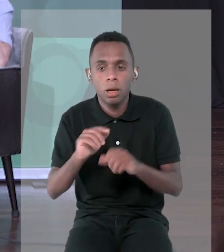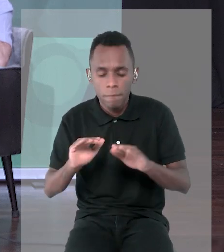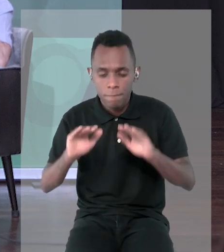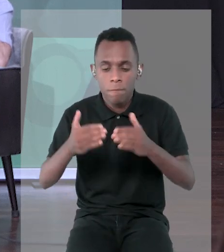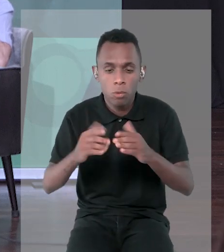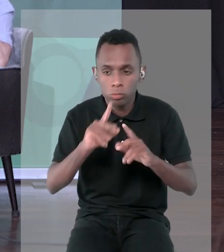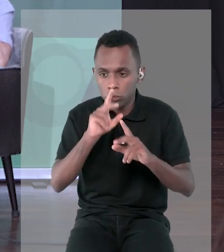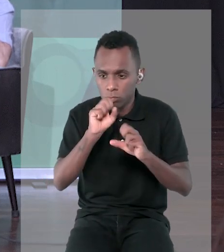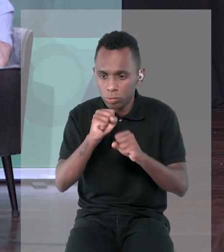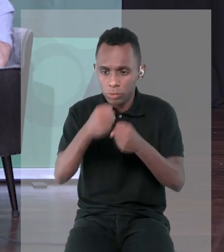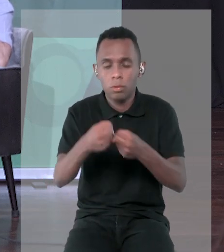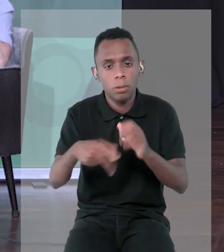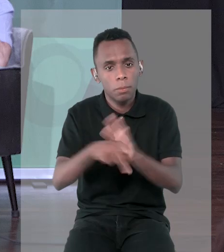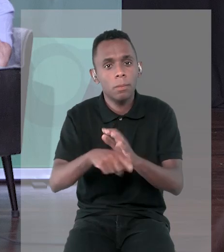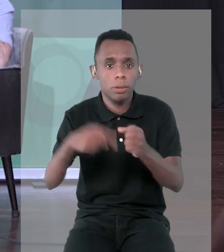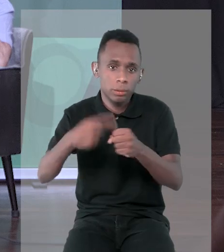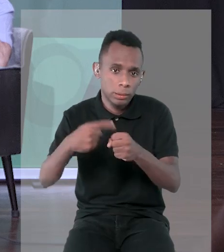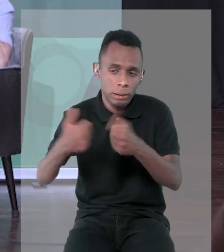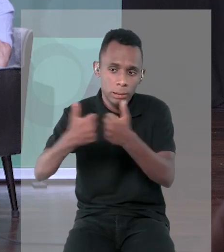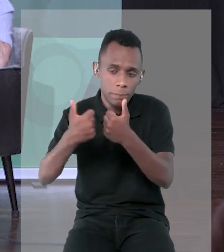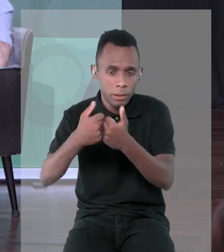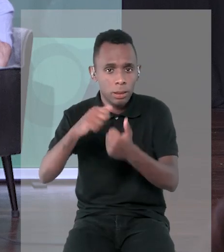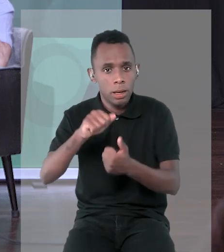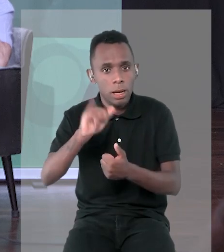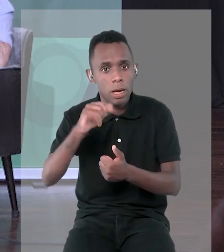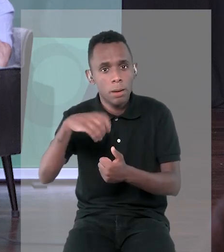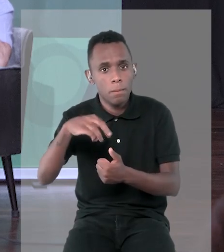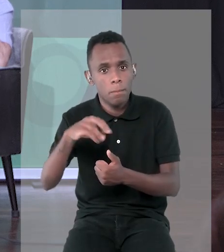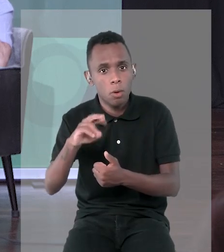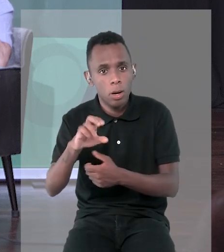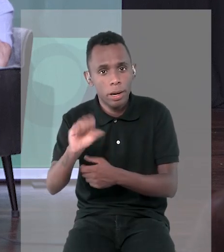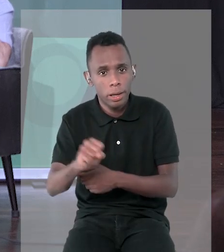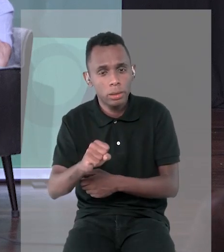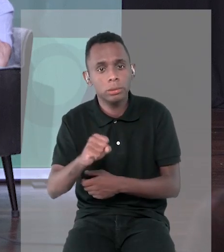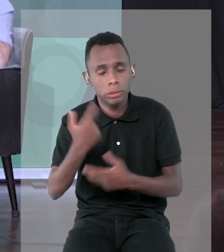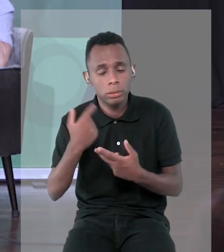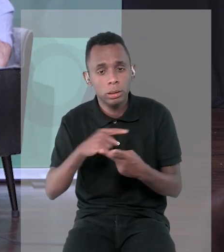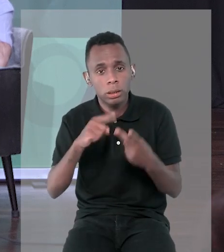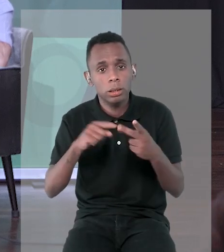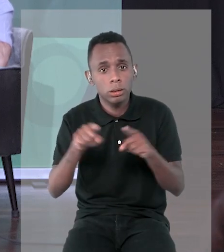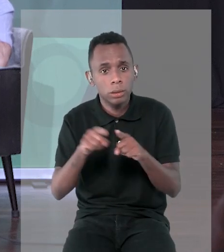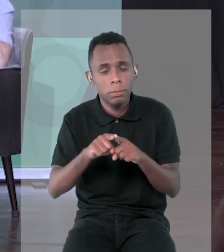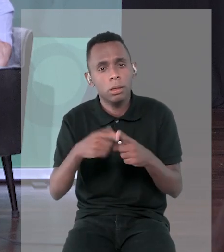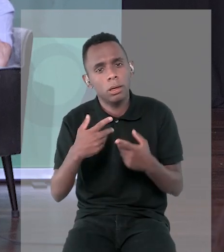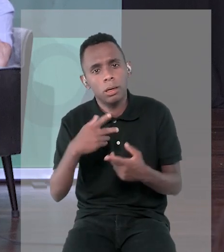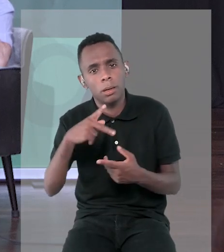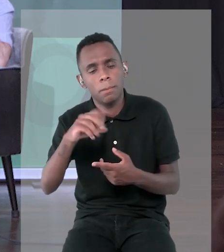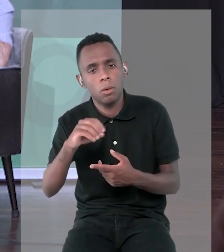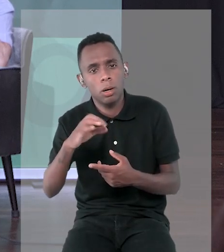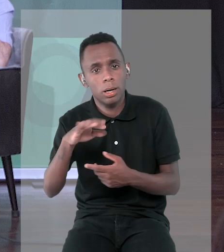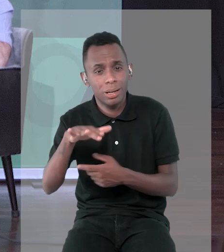nossos esforços perto de Aimorés, onde fica o Instituto Terra, Aimorés, Baixo Guandu, e também perto de Pocrane, onde